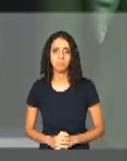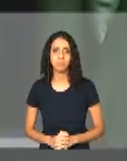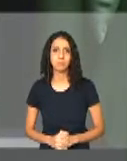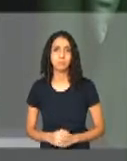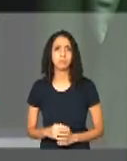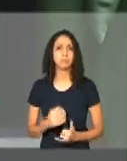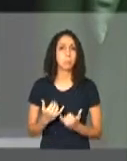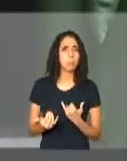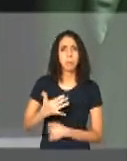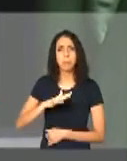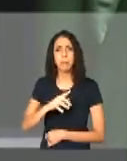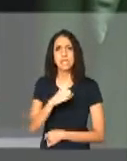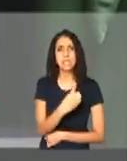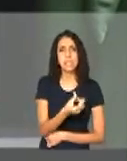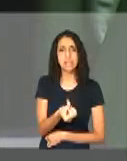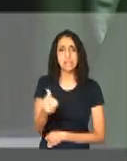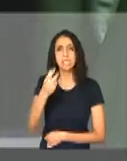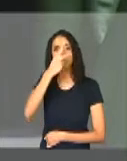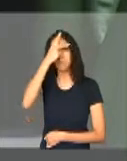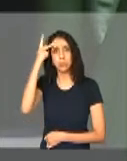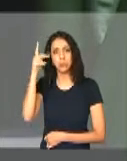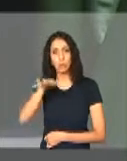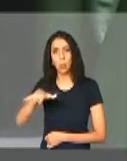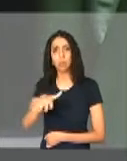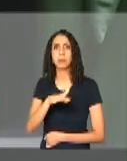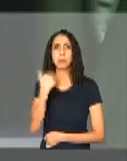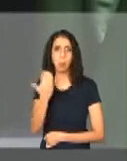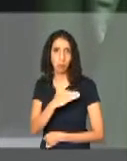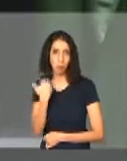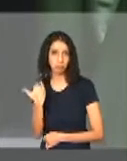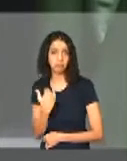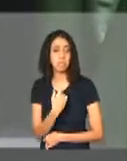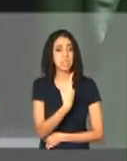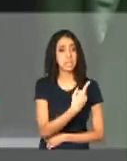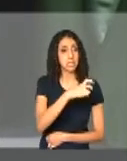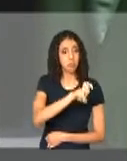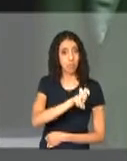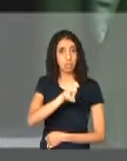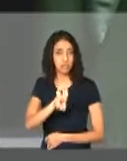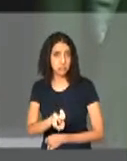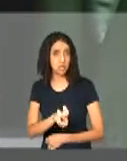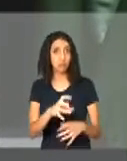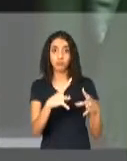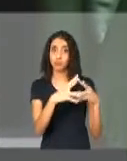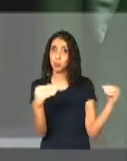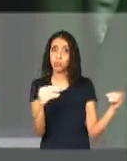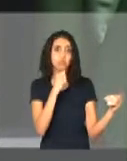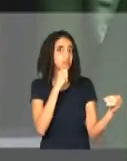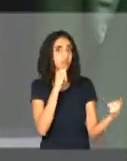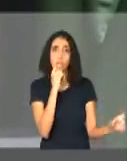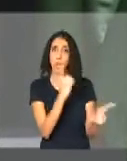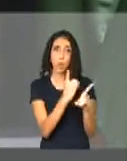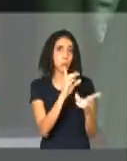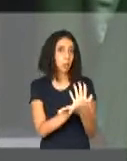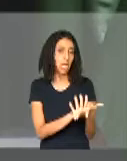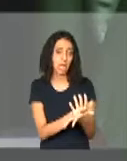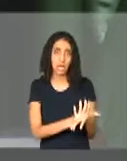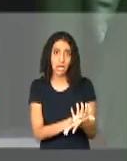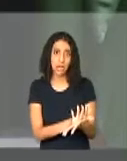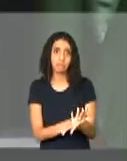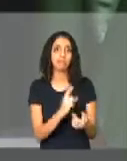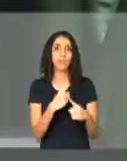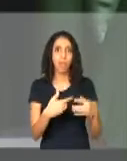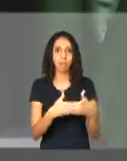de 166 pessoas morreram e 155 estejam desaparecidas pelo rompimento